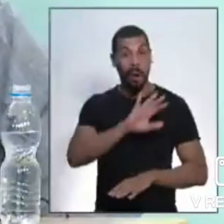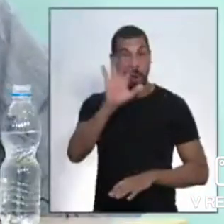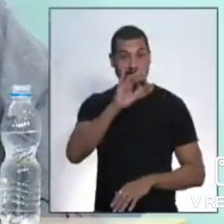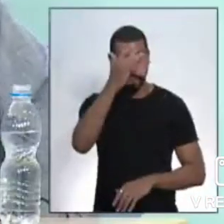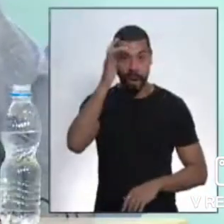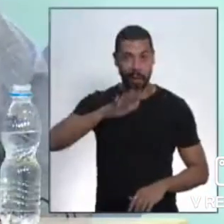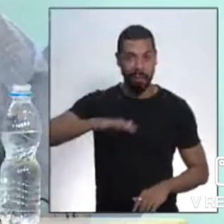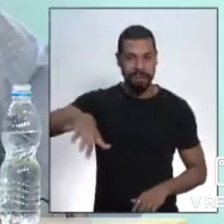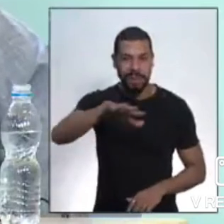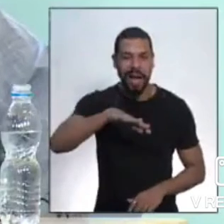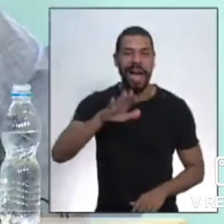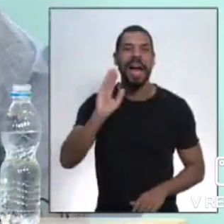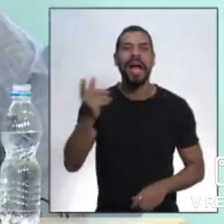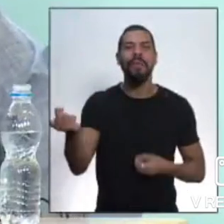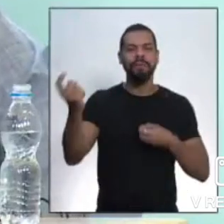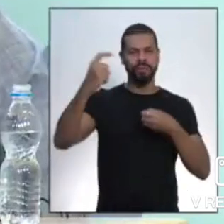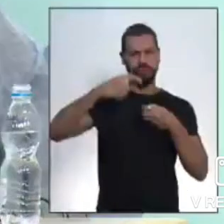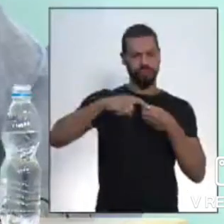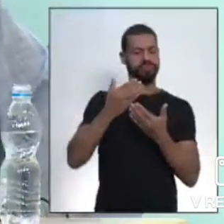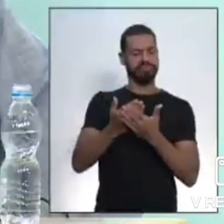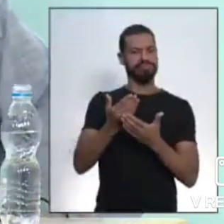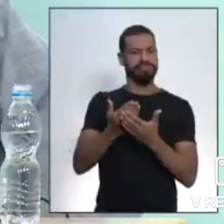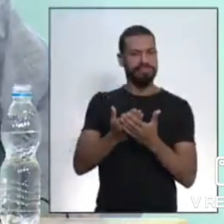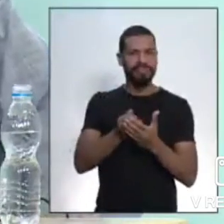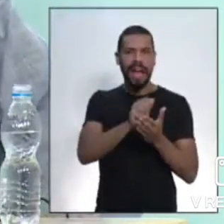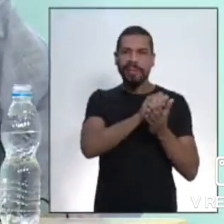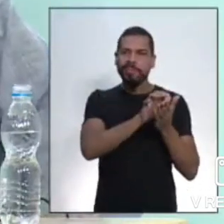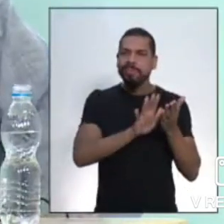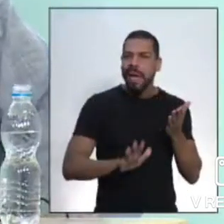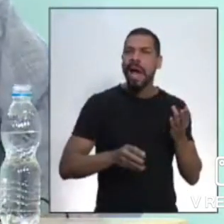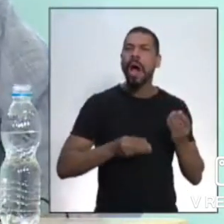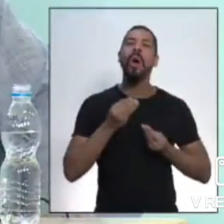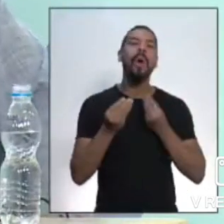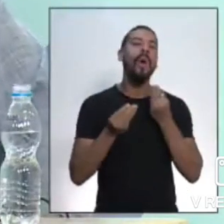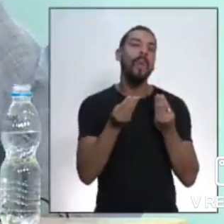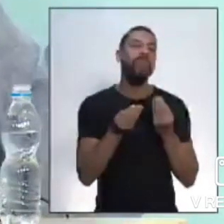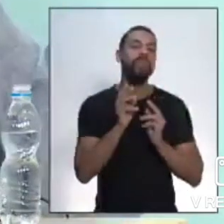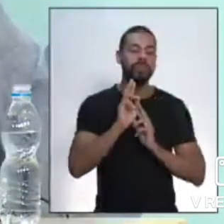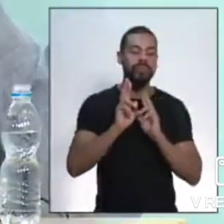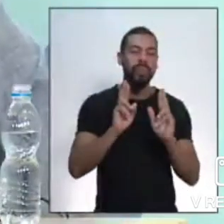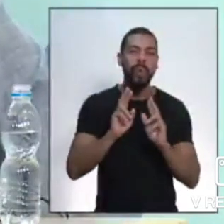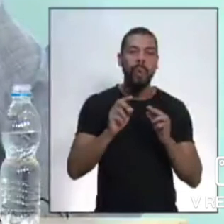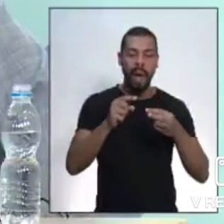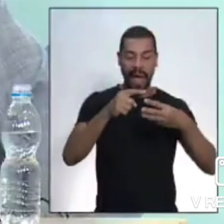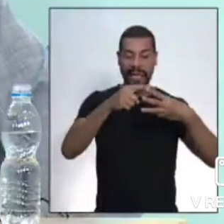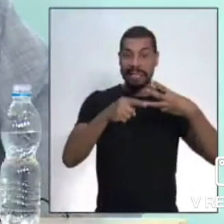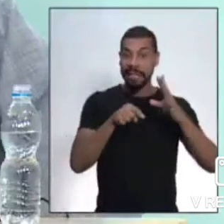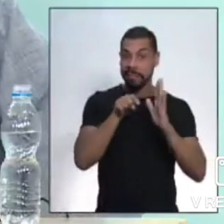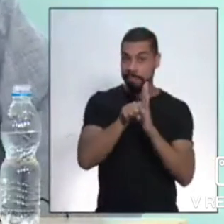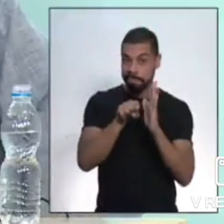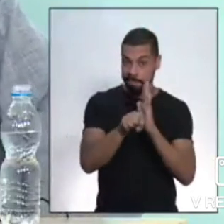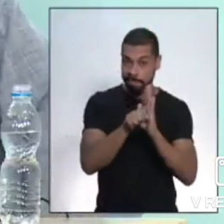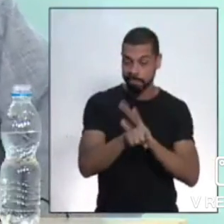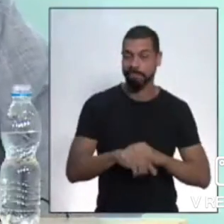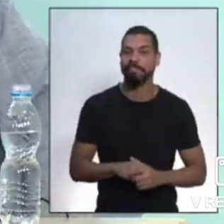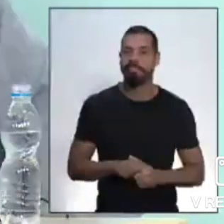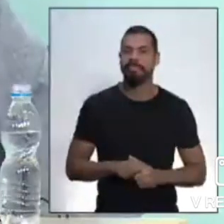pessoal. Então, retornamos aqui, né, para resolver aqui as três alternativas. Então,